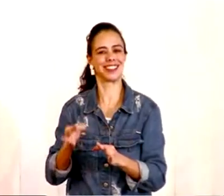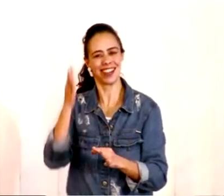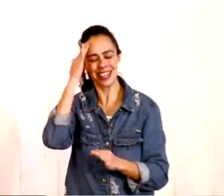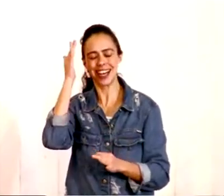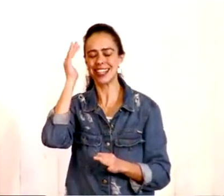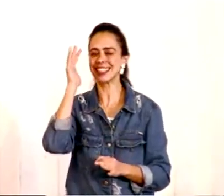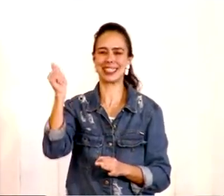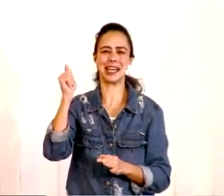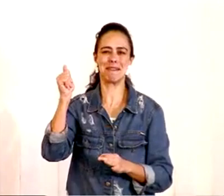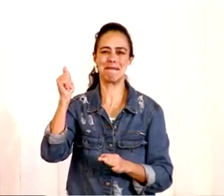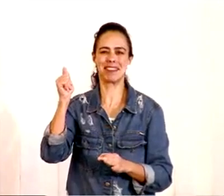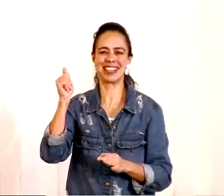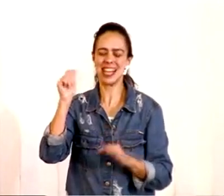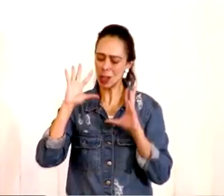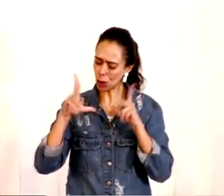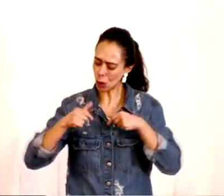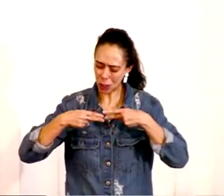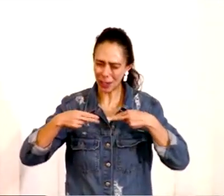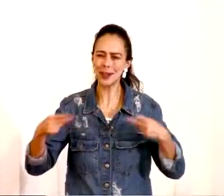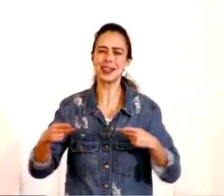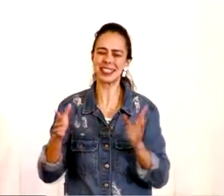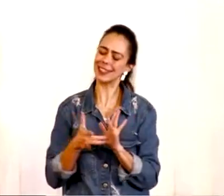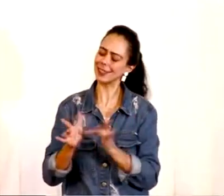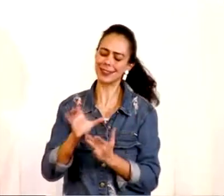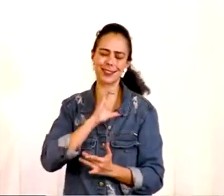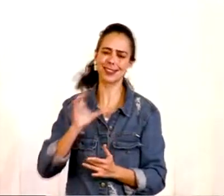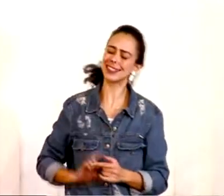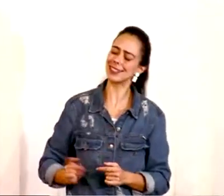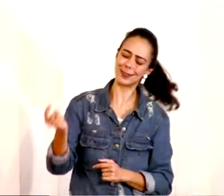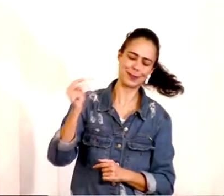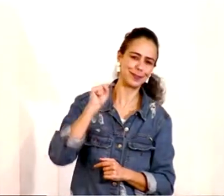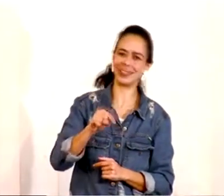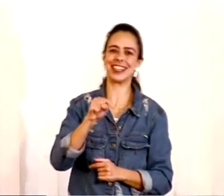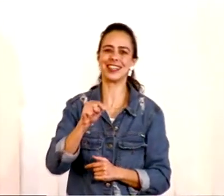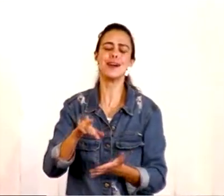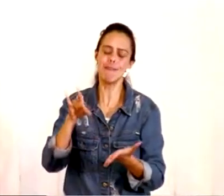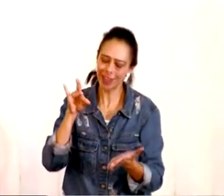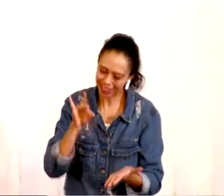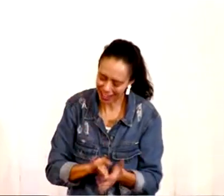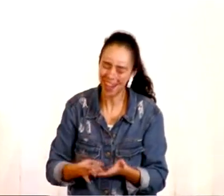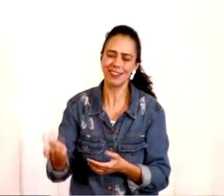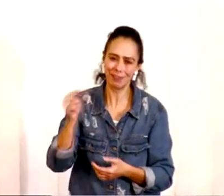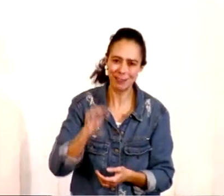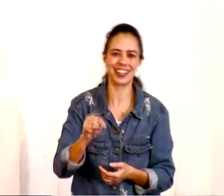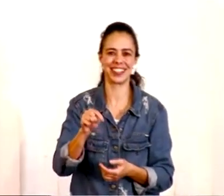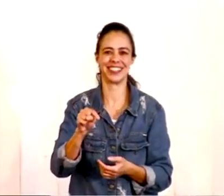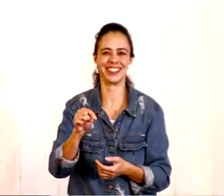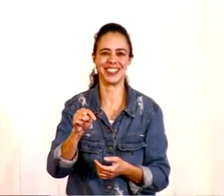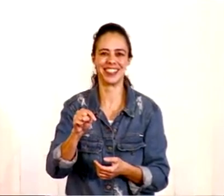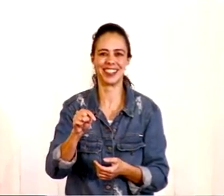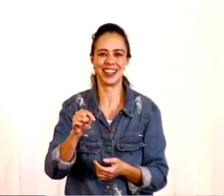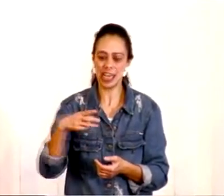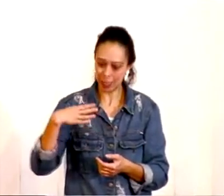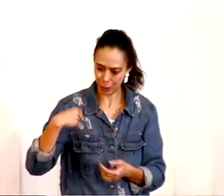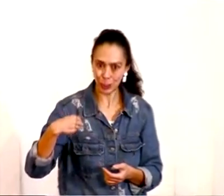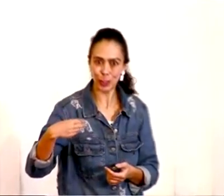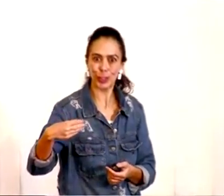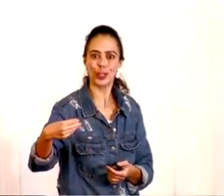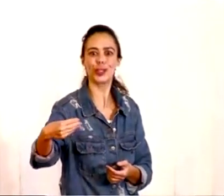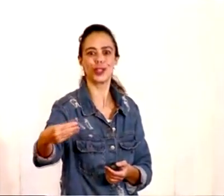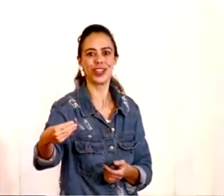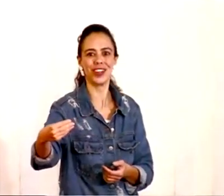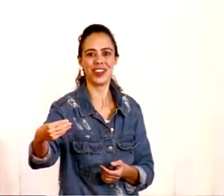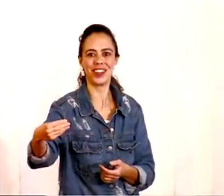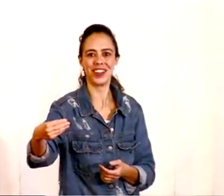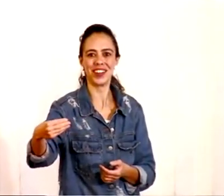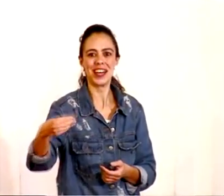dos tempos, o Cristo que viria, e de fato veio, e veio da semente da mulher, assumiu a